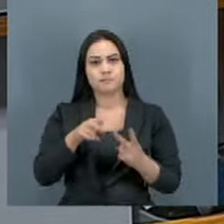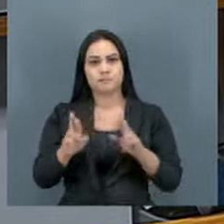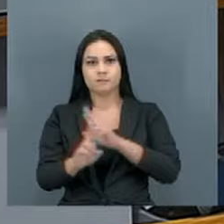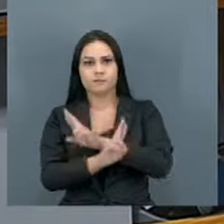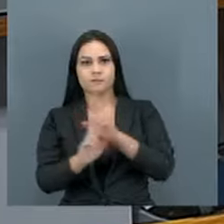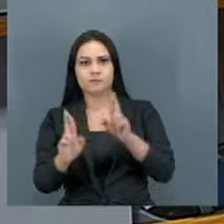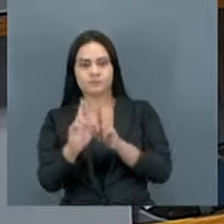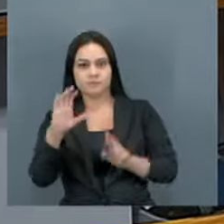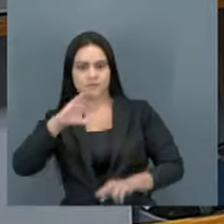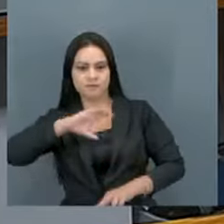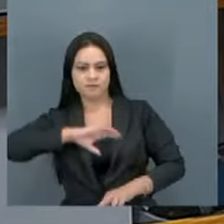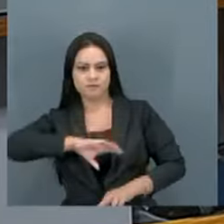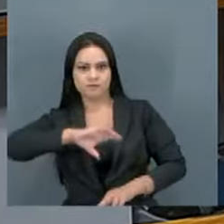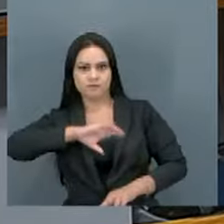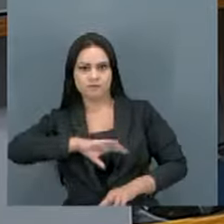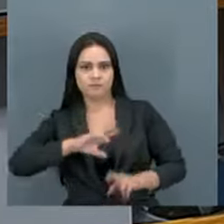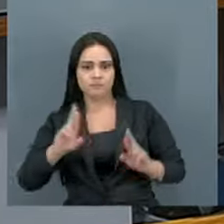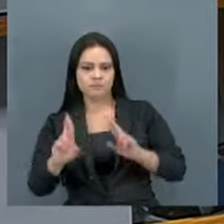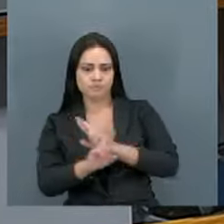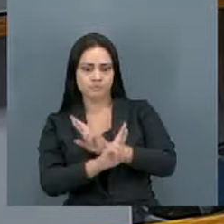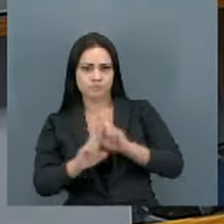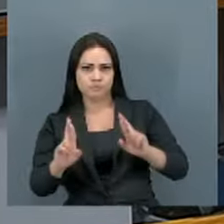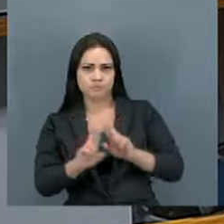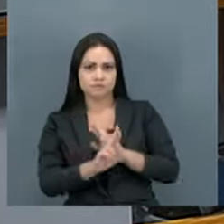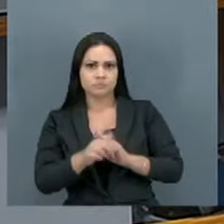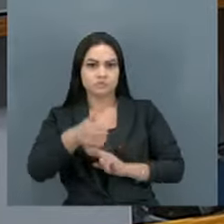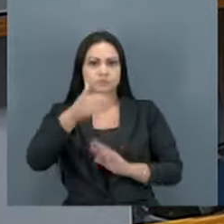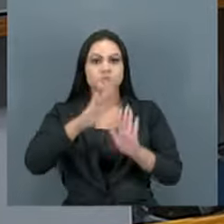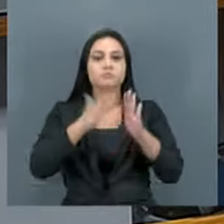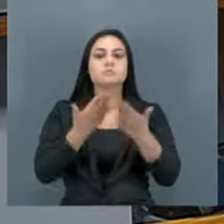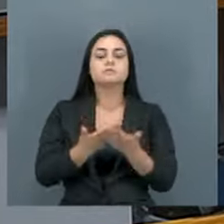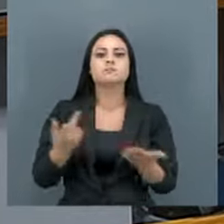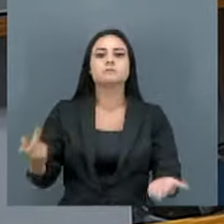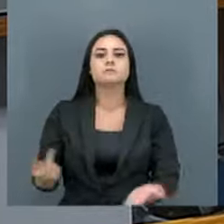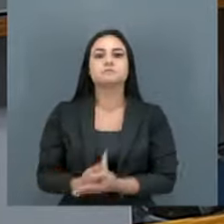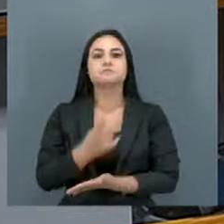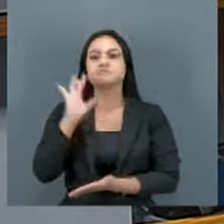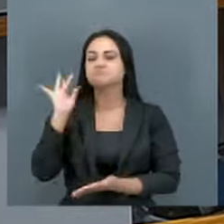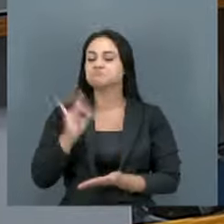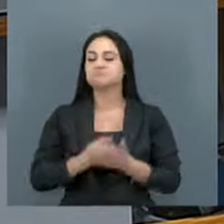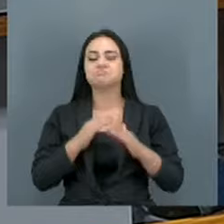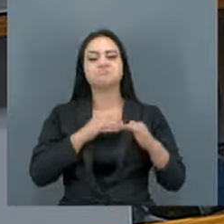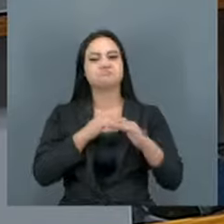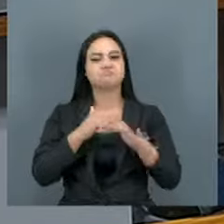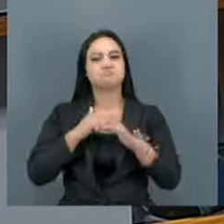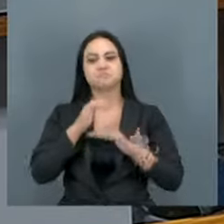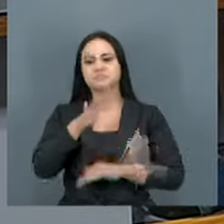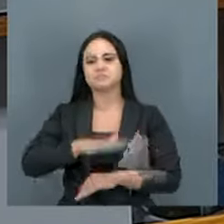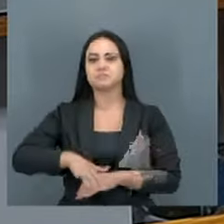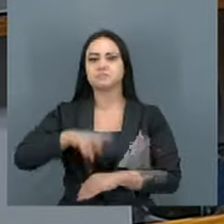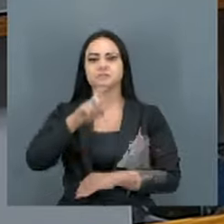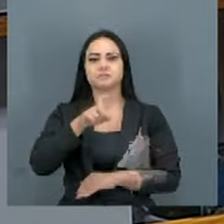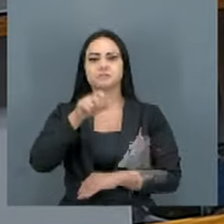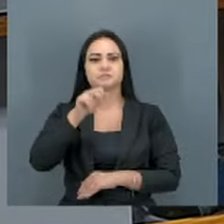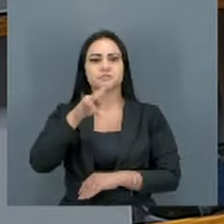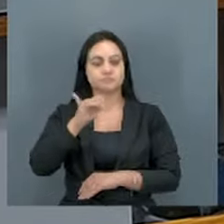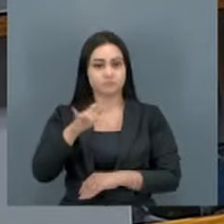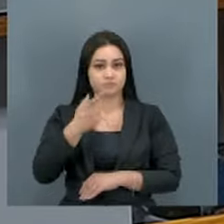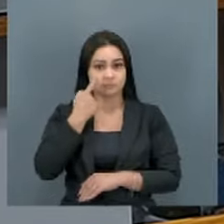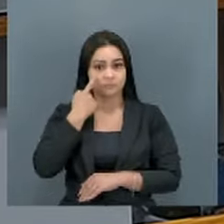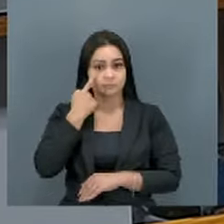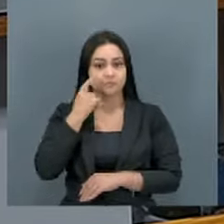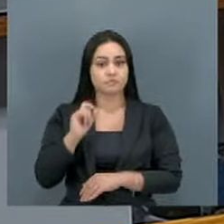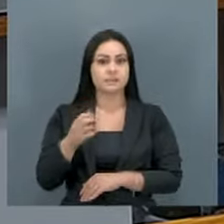língua portuguesa e as primeiras escolas funcionarem plenamente em área chavante. Vamos considerar